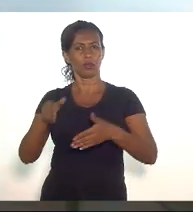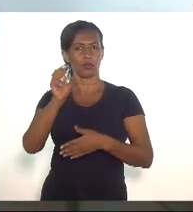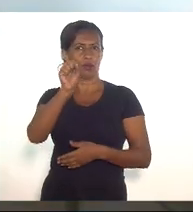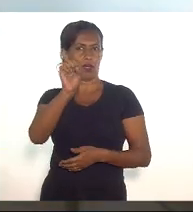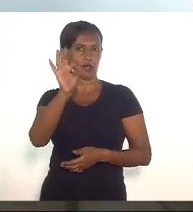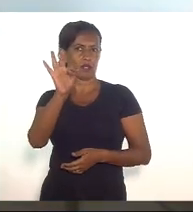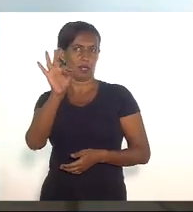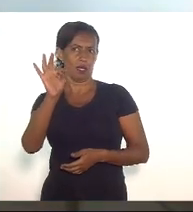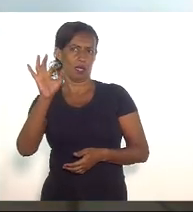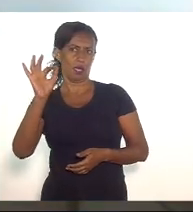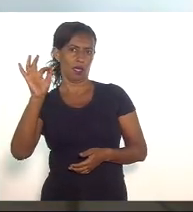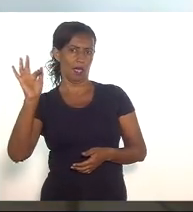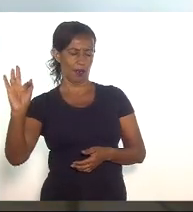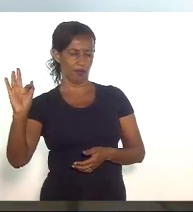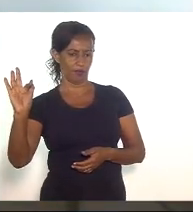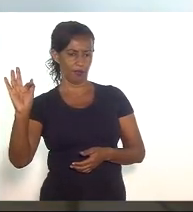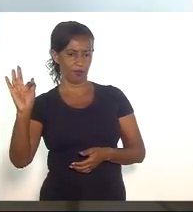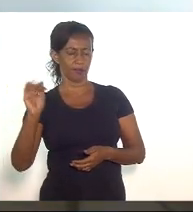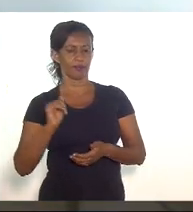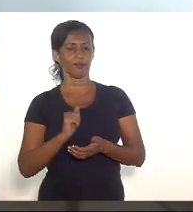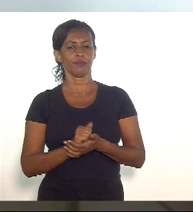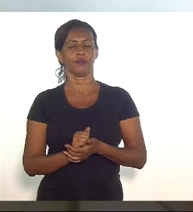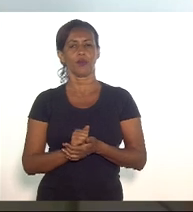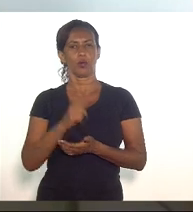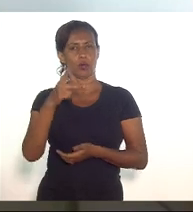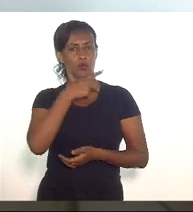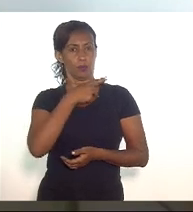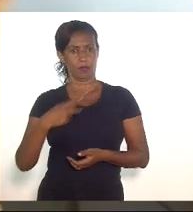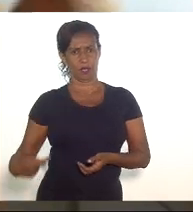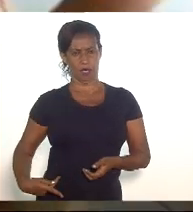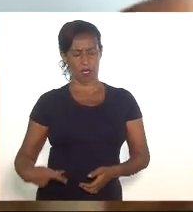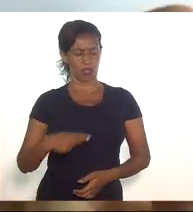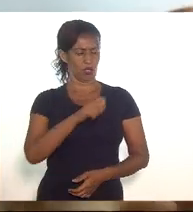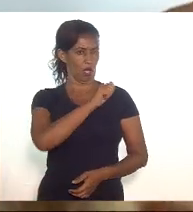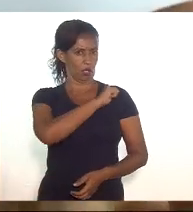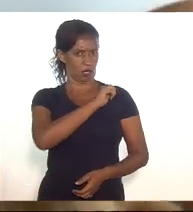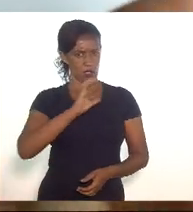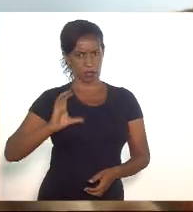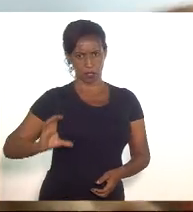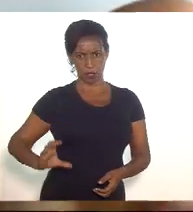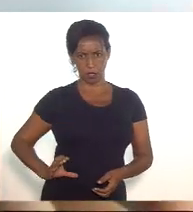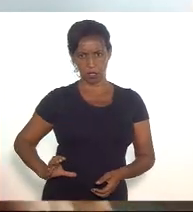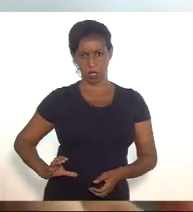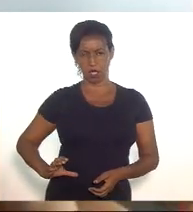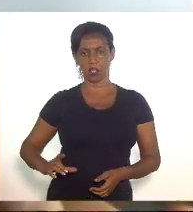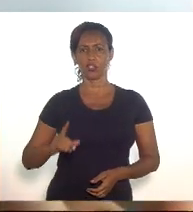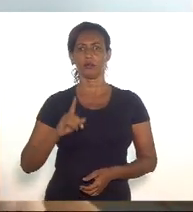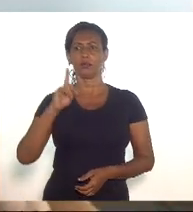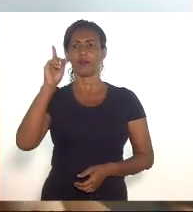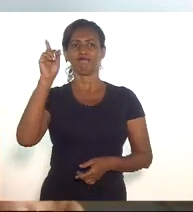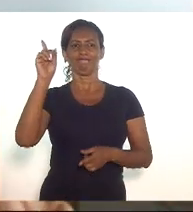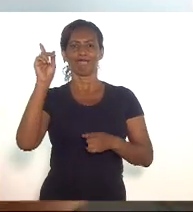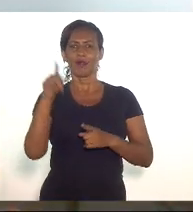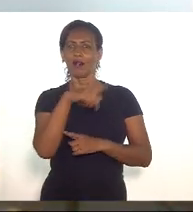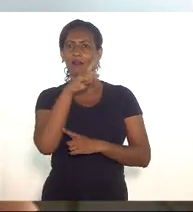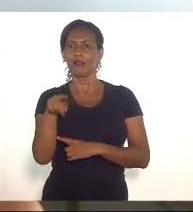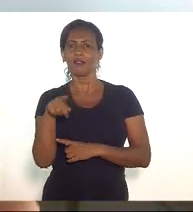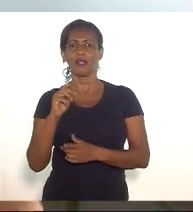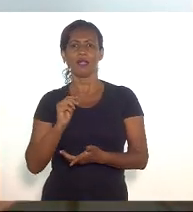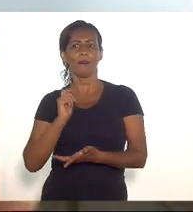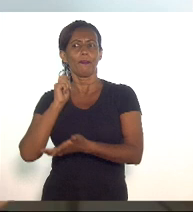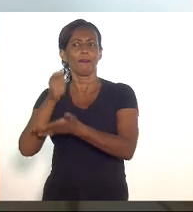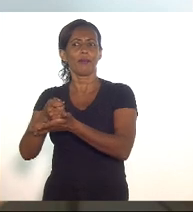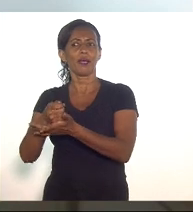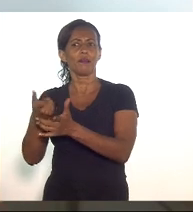nosso presidente André Siciliano, para suspender o pagamento da dívida. No